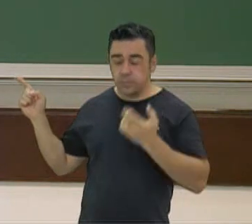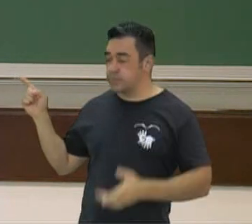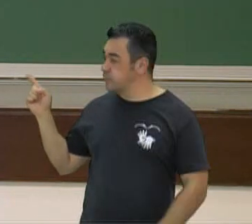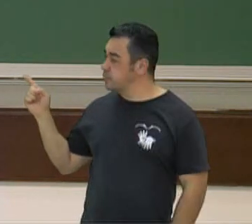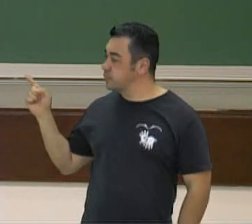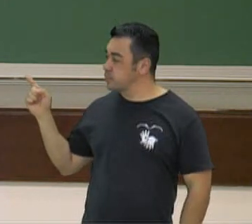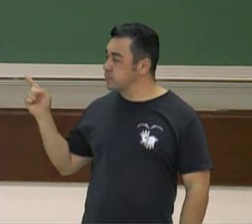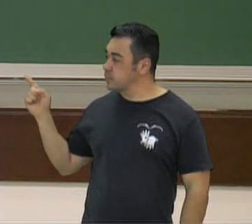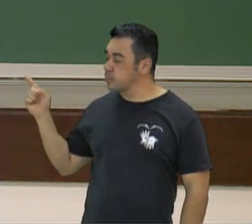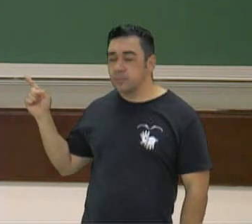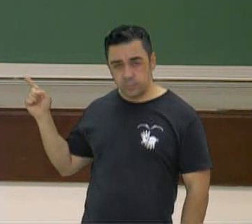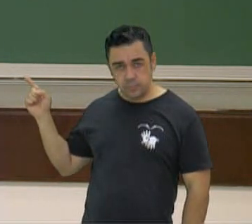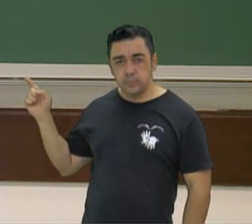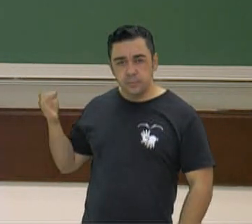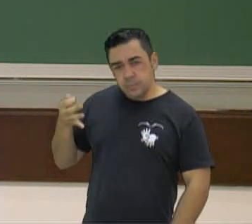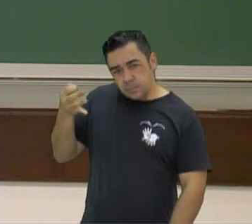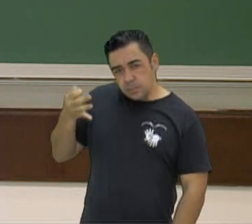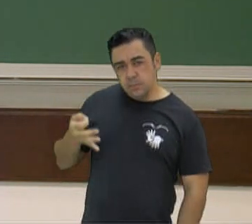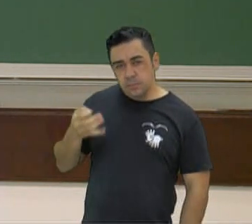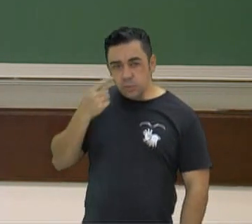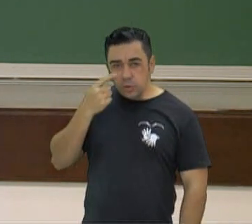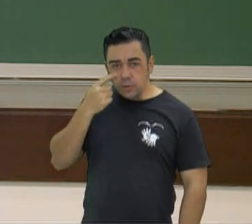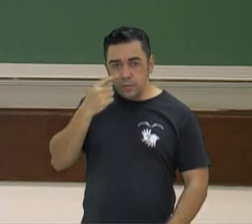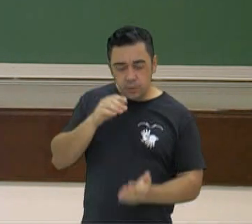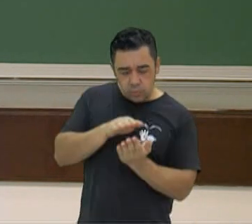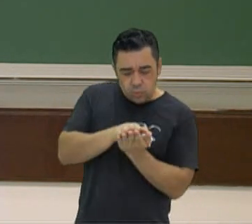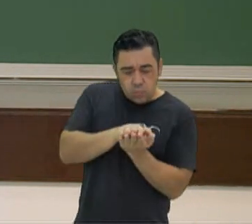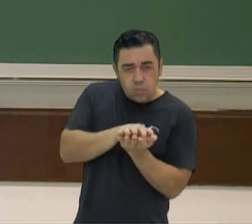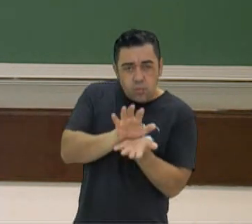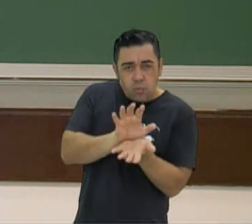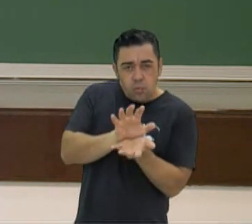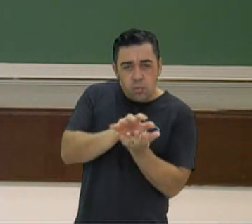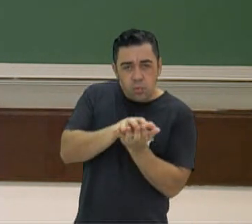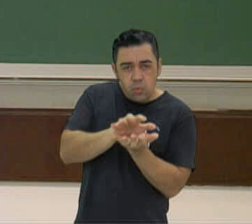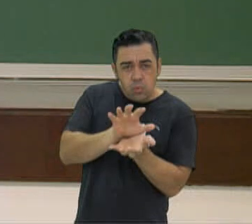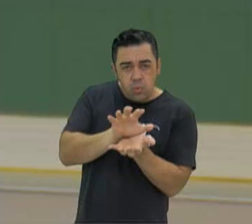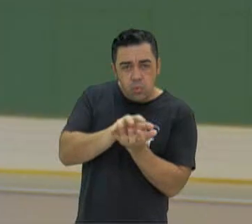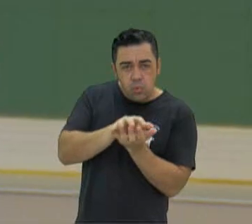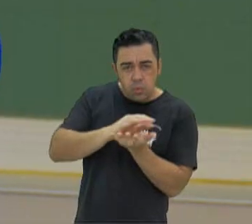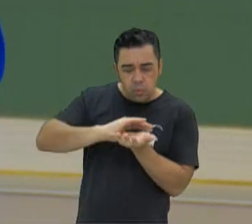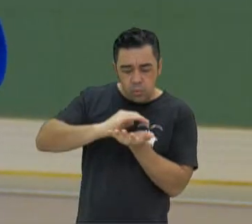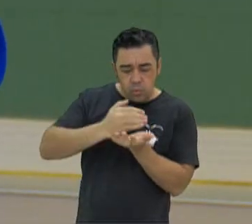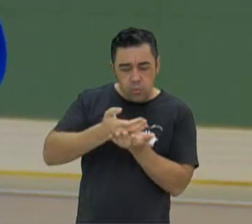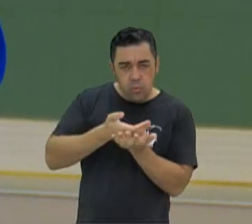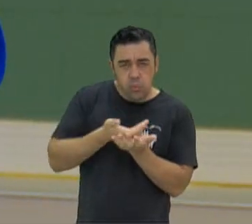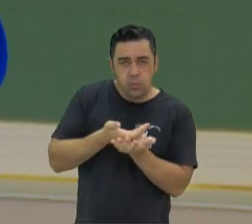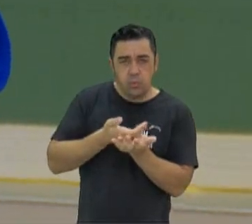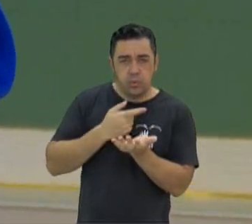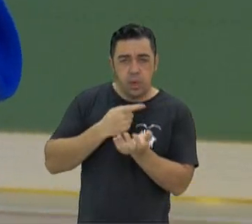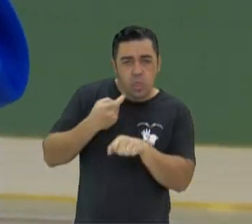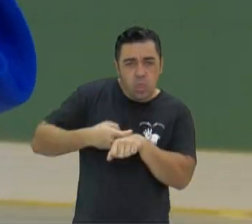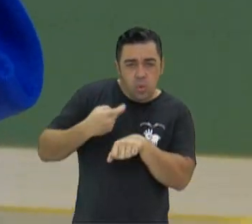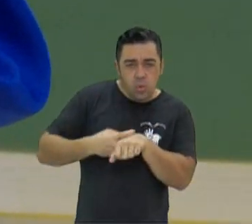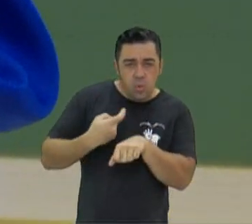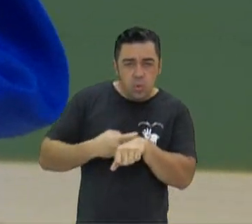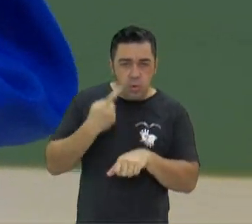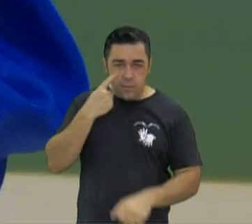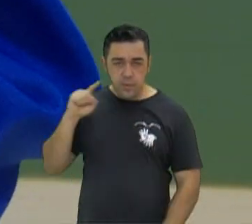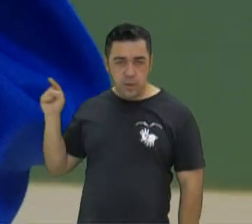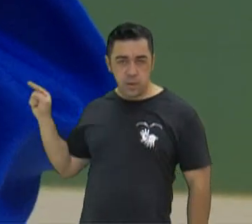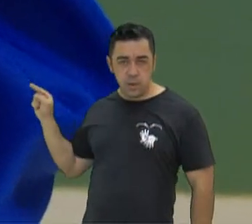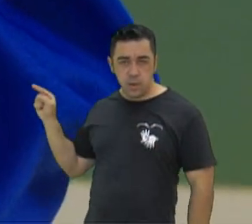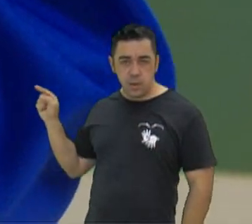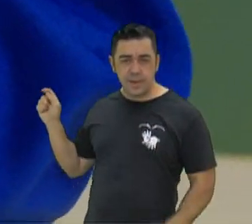exemplo. Vocês estão vendo aqui bem certinho a marca de uma concha, né? Então tá aqui a marquinha dela, uma parte que era dura, a gente pode ver inclusive